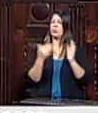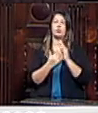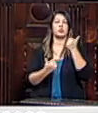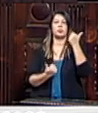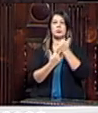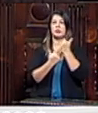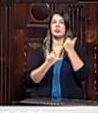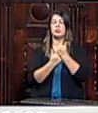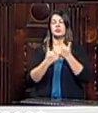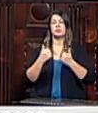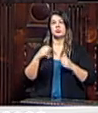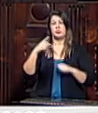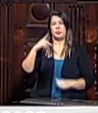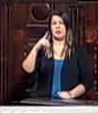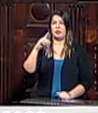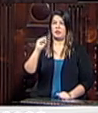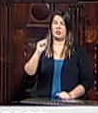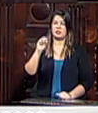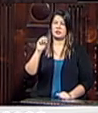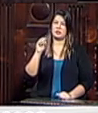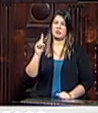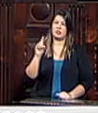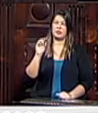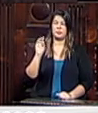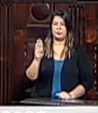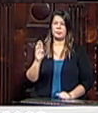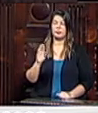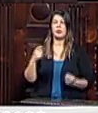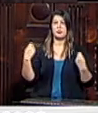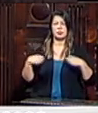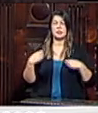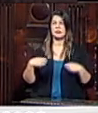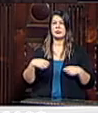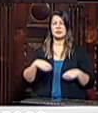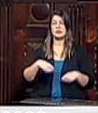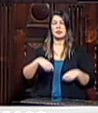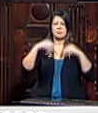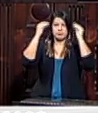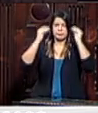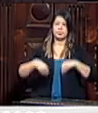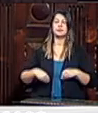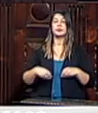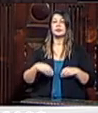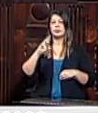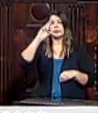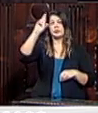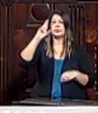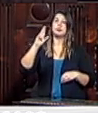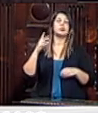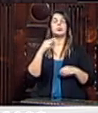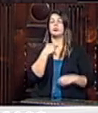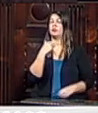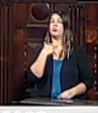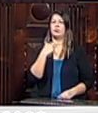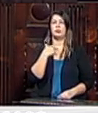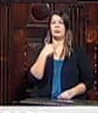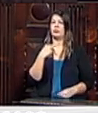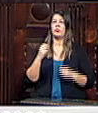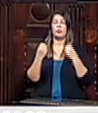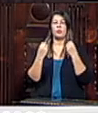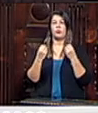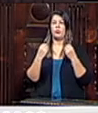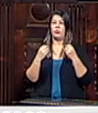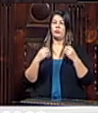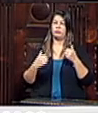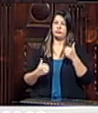renunciar aos seus cargos no dia de hoje, o mais rápido possível, pois não é possível seguir apoiando um governo